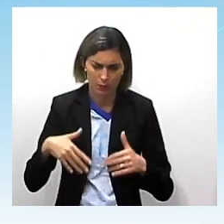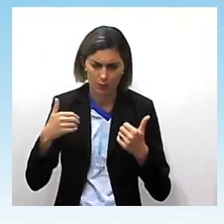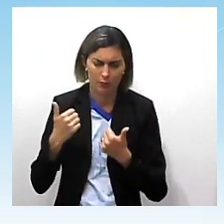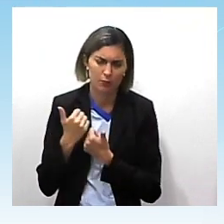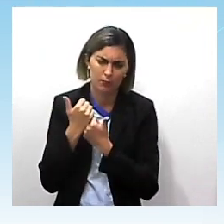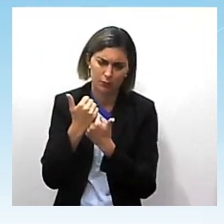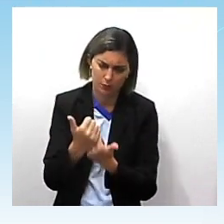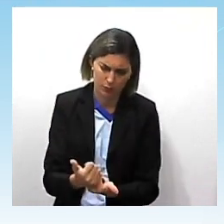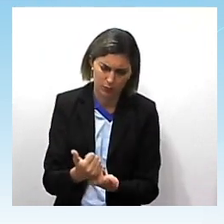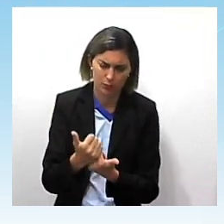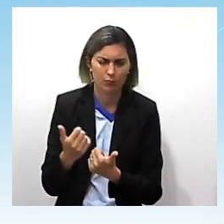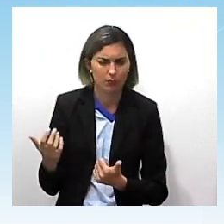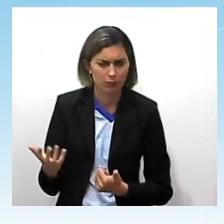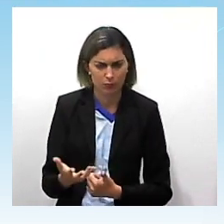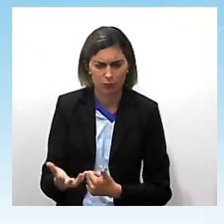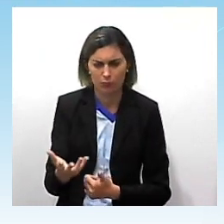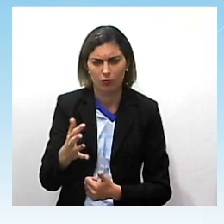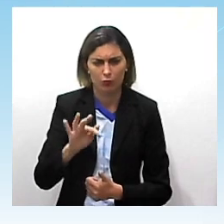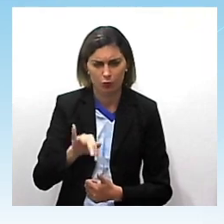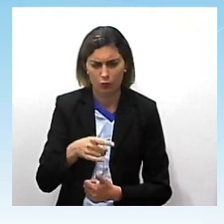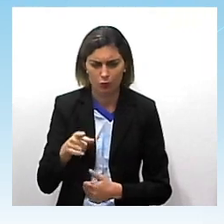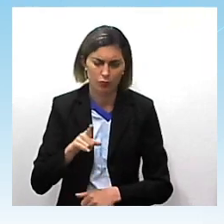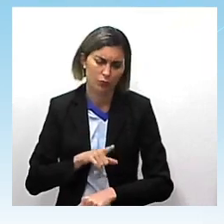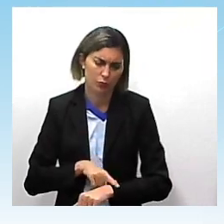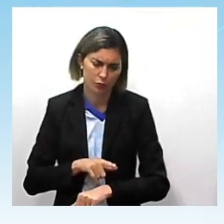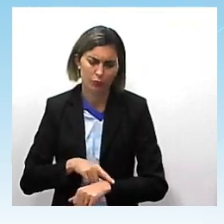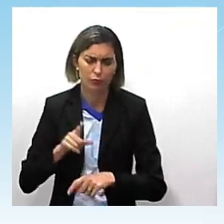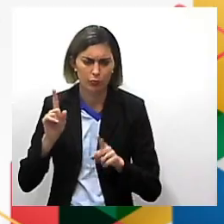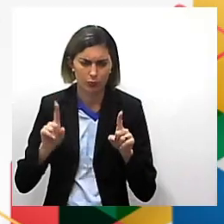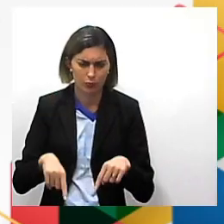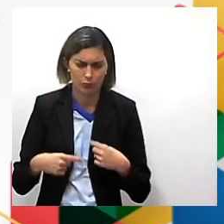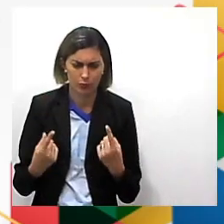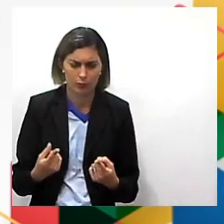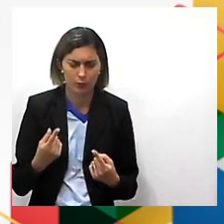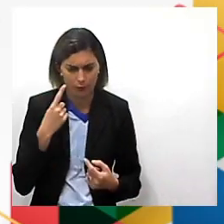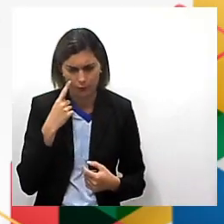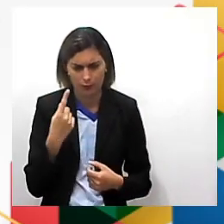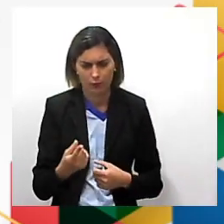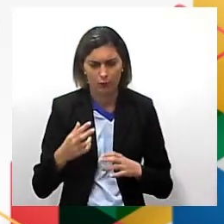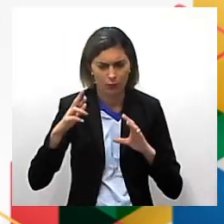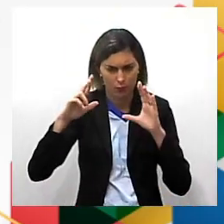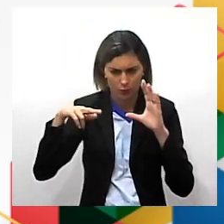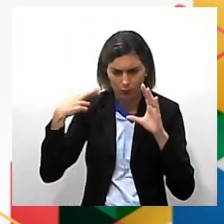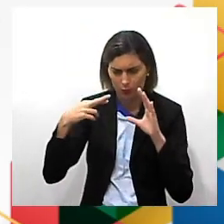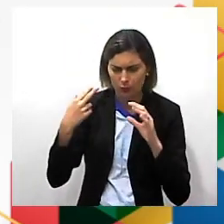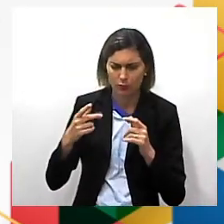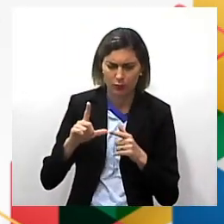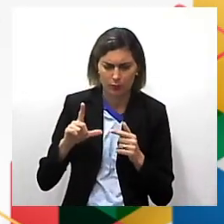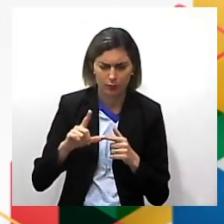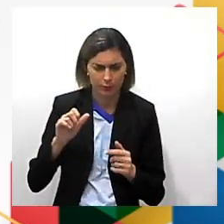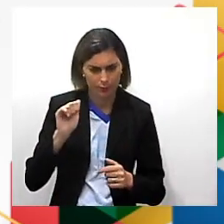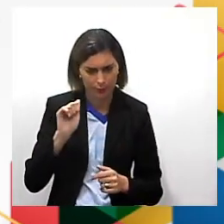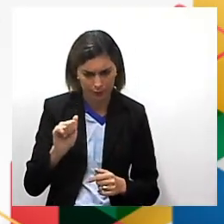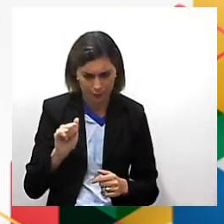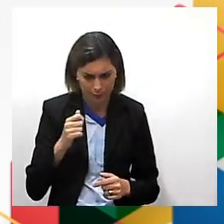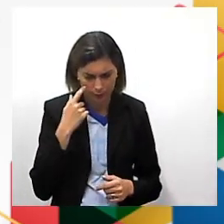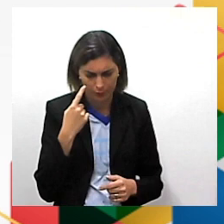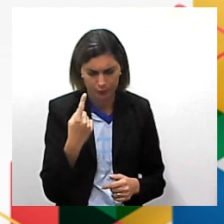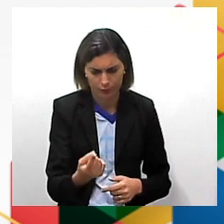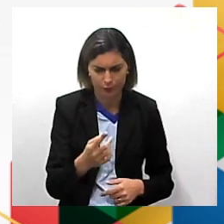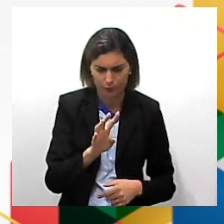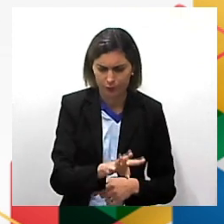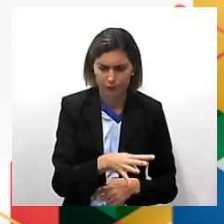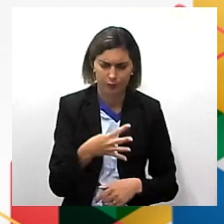representa a velocidade desse avião em função do tempo é Robertão da Transmissão. Letra A está aí no